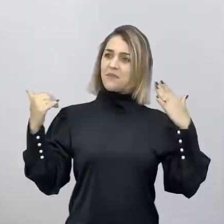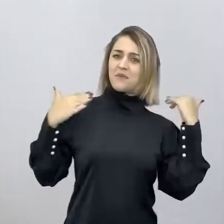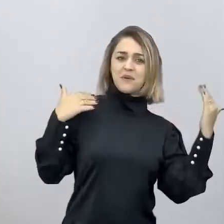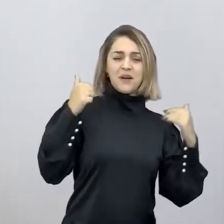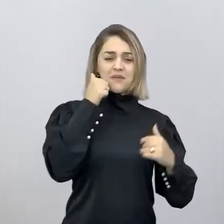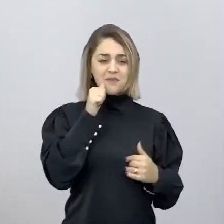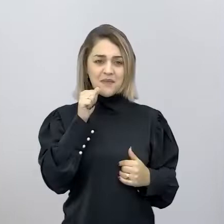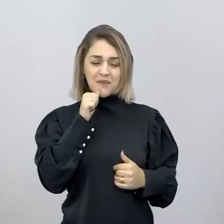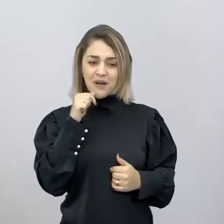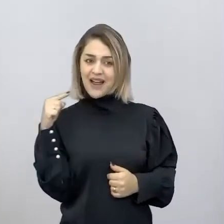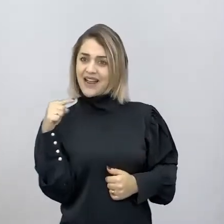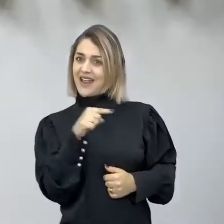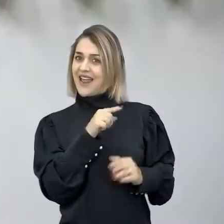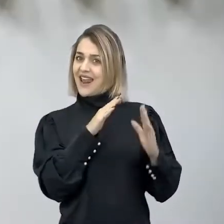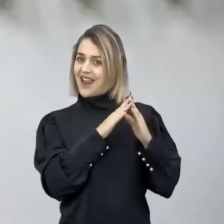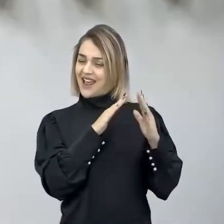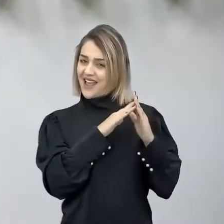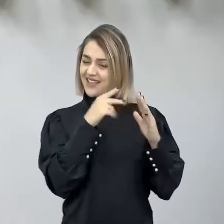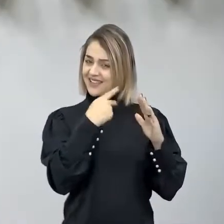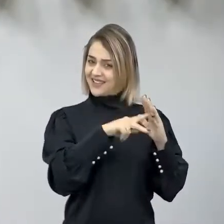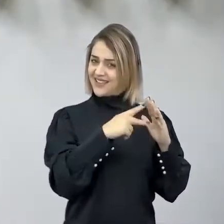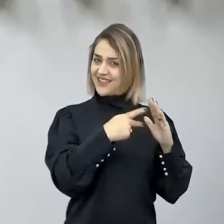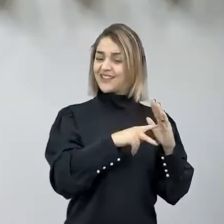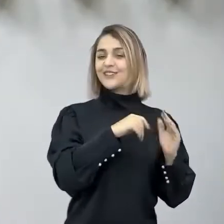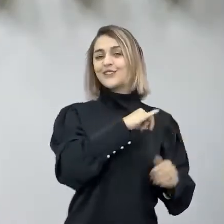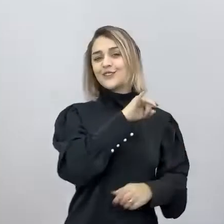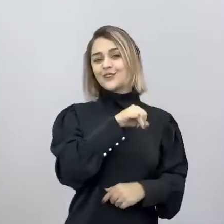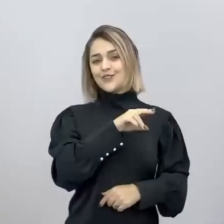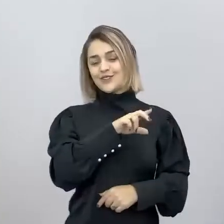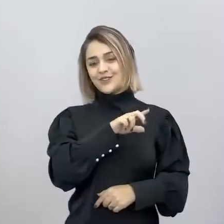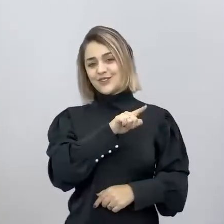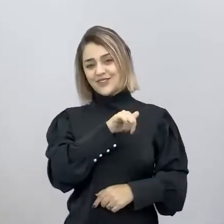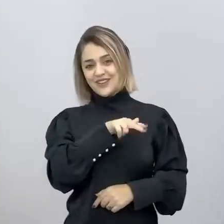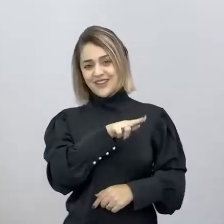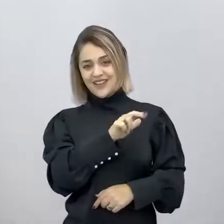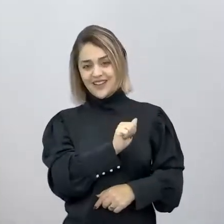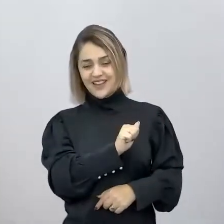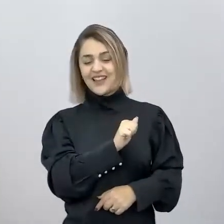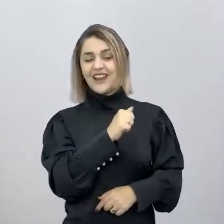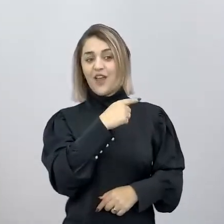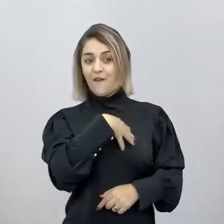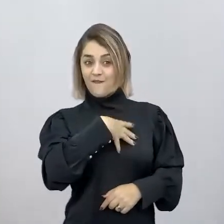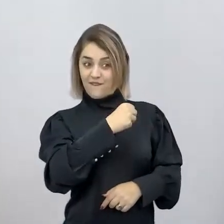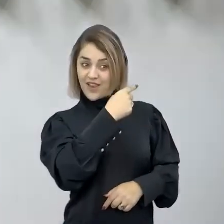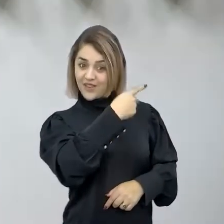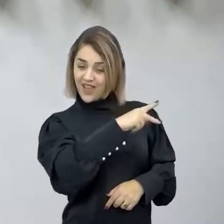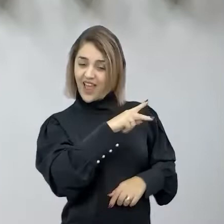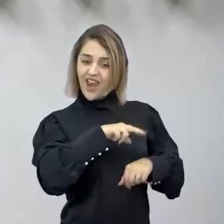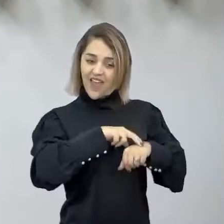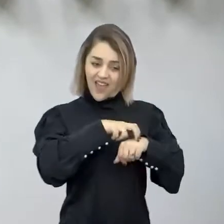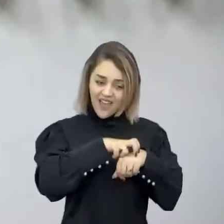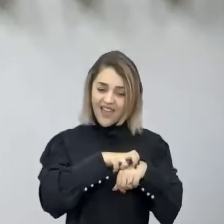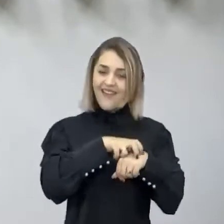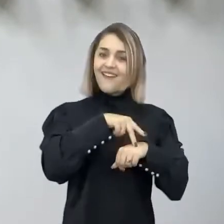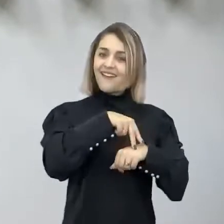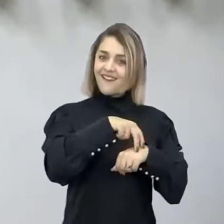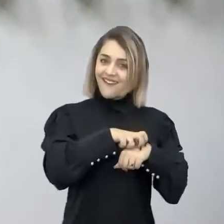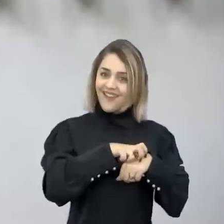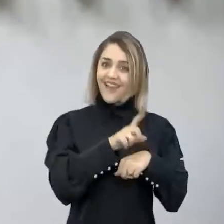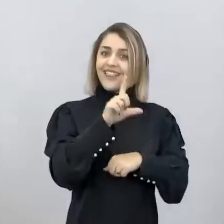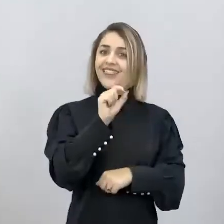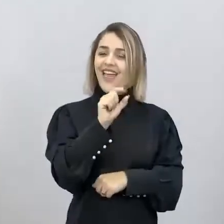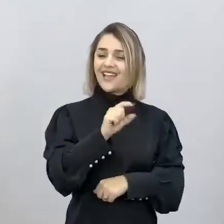da professora Juliana, na casa da mãe Juliana, as crianças façam 10 agachamentos. Eles fazem, não eu. As crianças eles